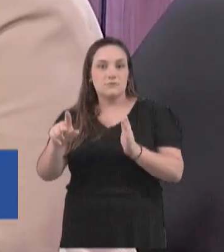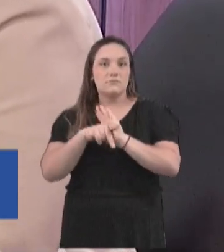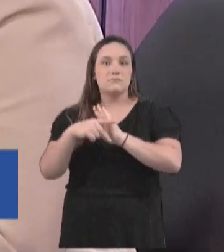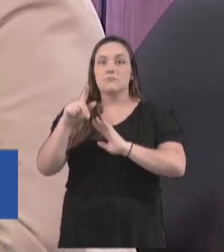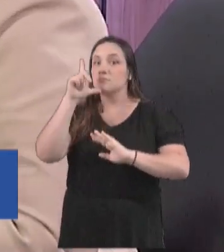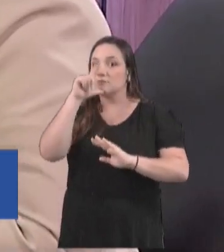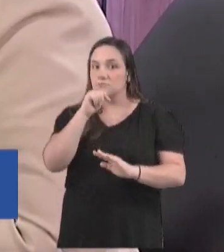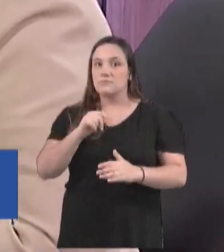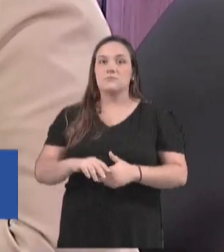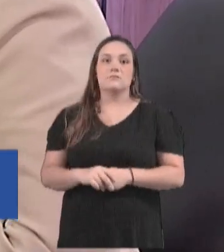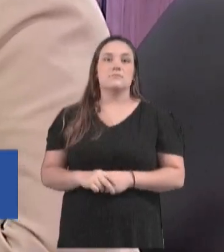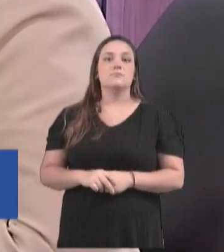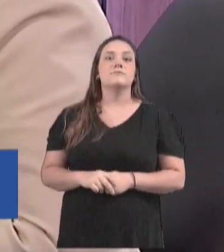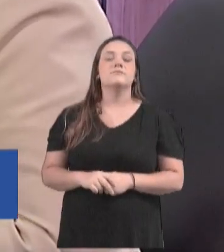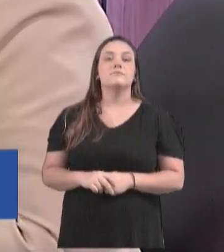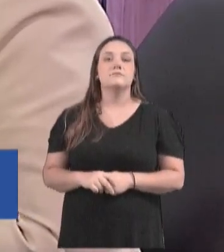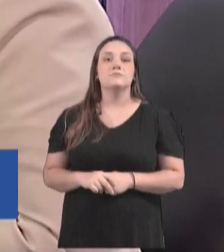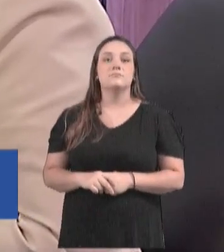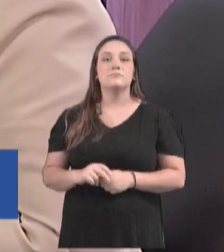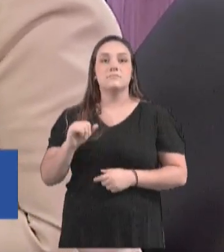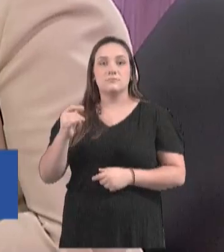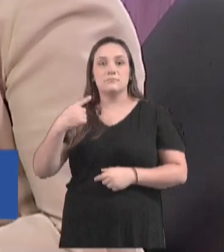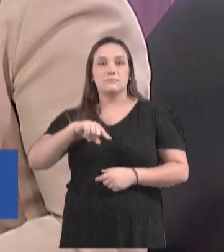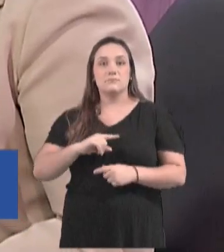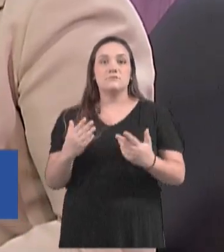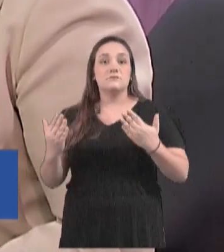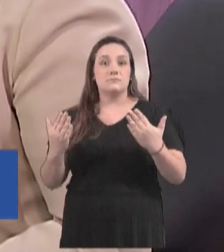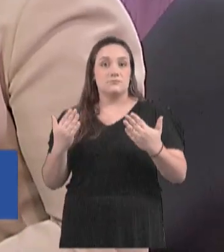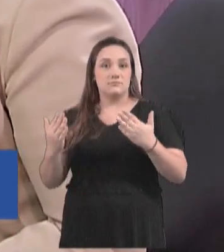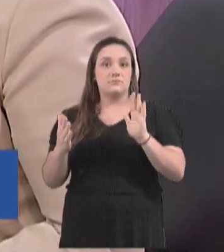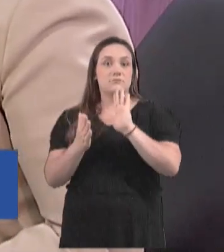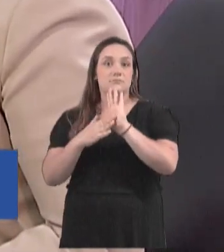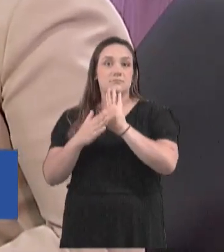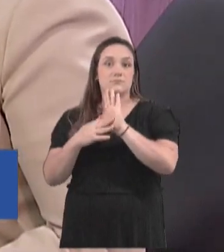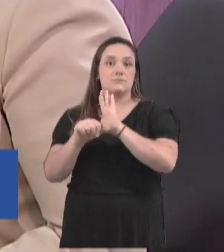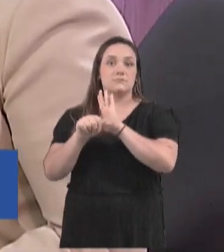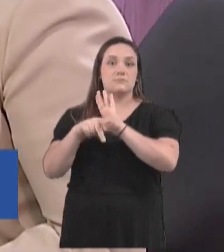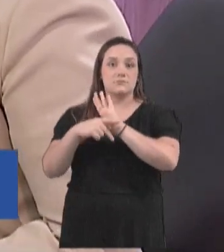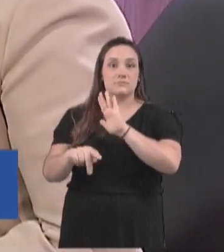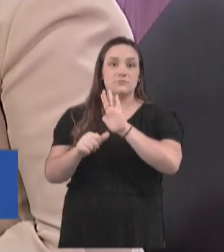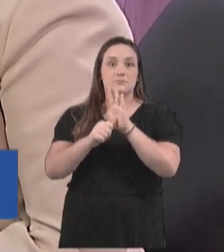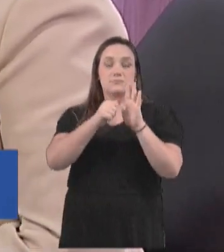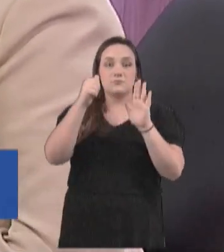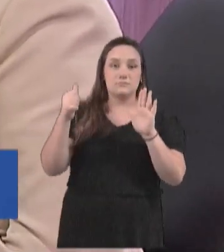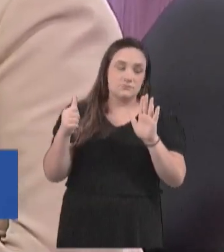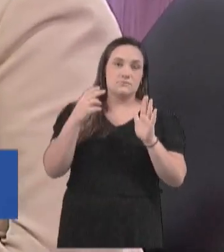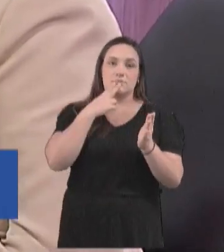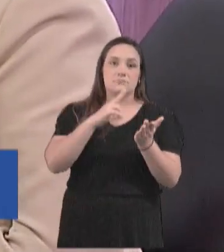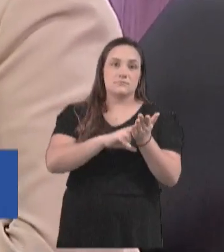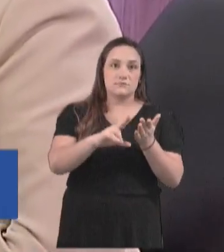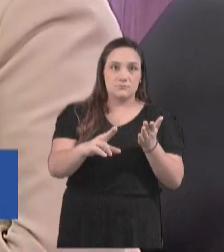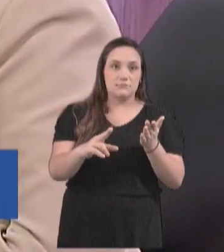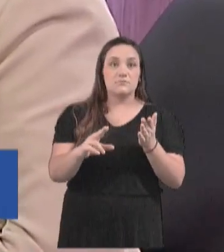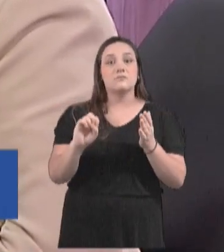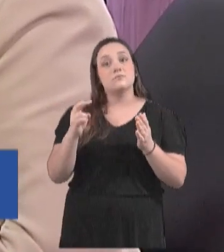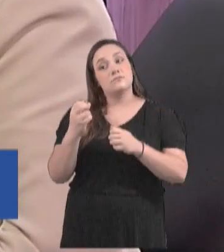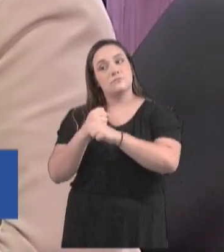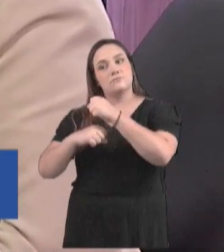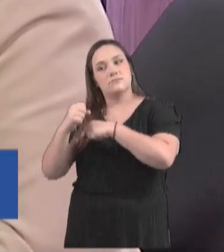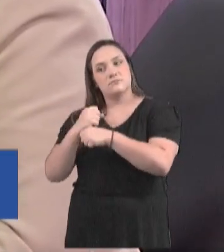da Água. E quando nós comparamos as proposições da primeira carta e mesmo do ano passado para